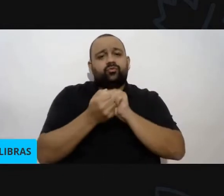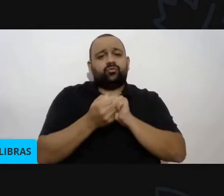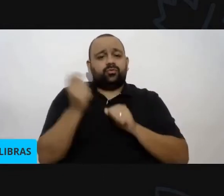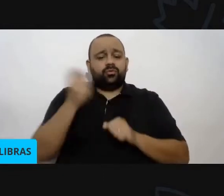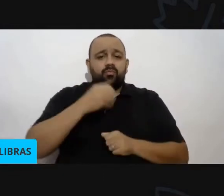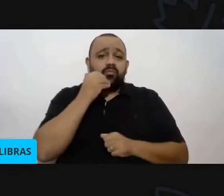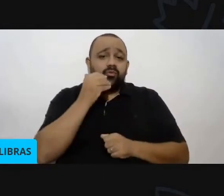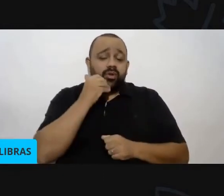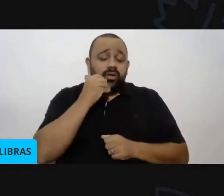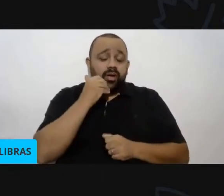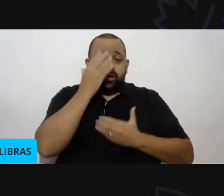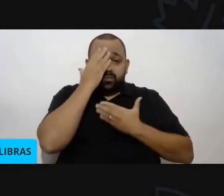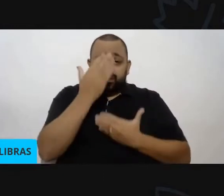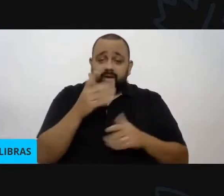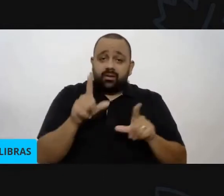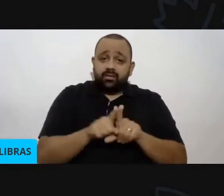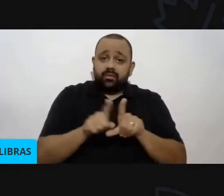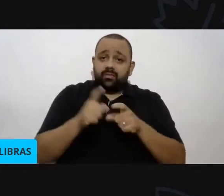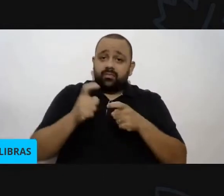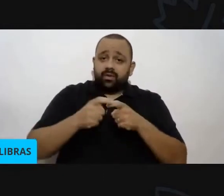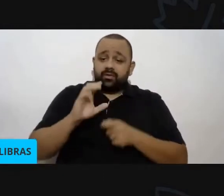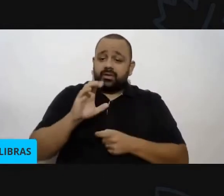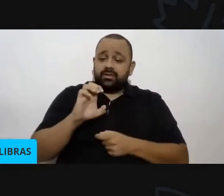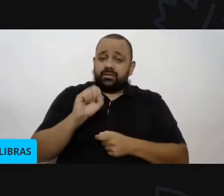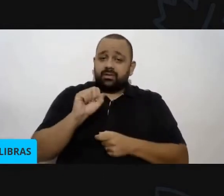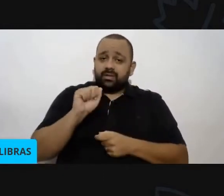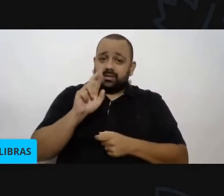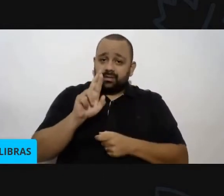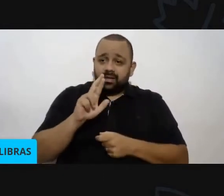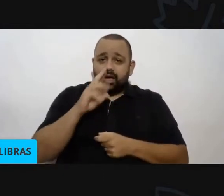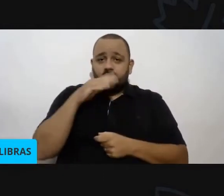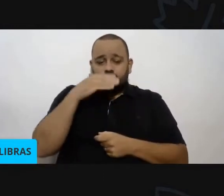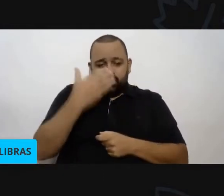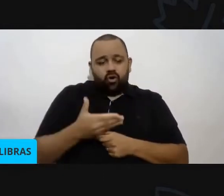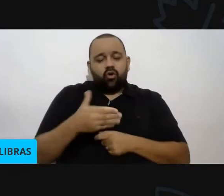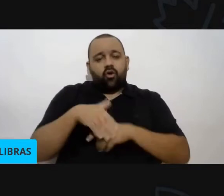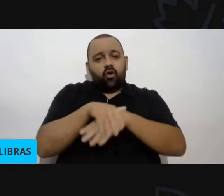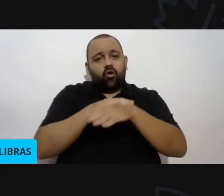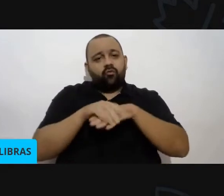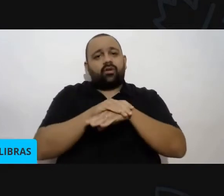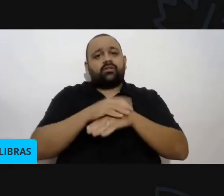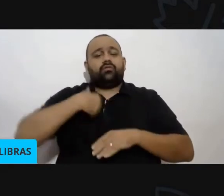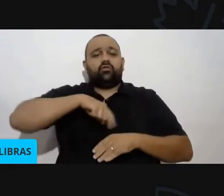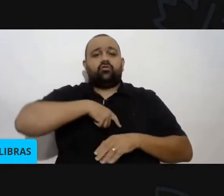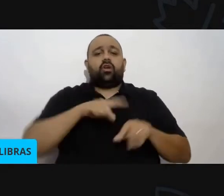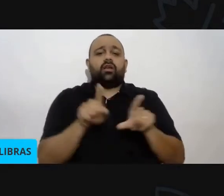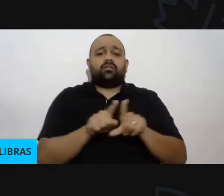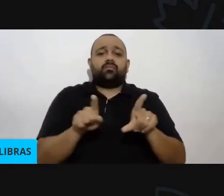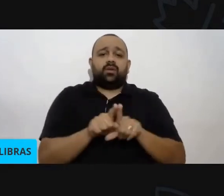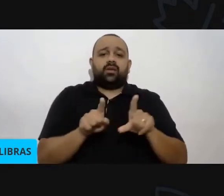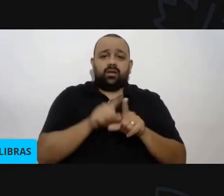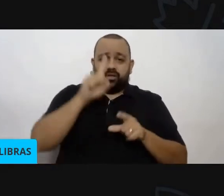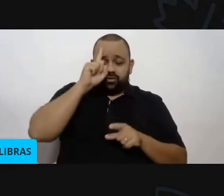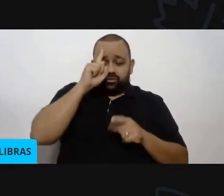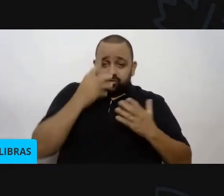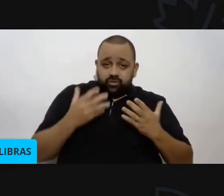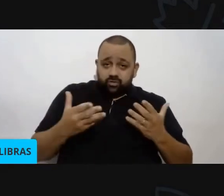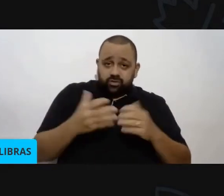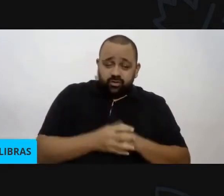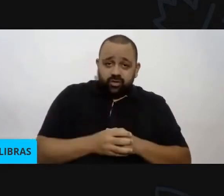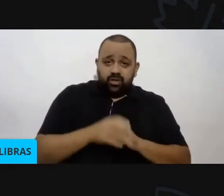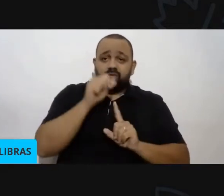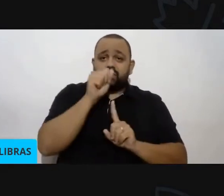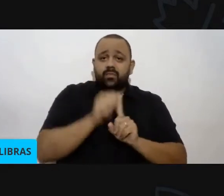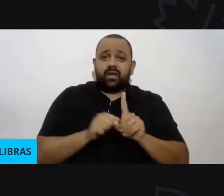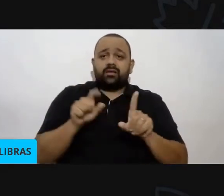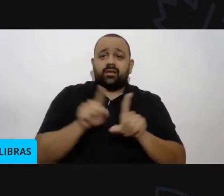e agradeço também ao Dr. César, né, por dar a honra aqui de estar falando com a gente nesse dia aqui, e nesse mês aí que